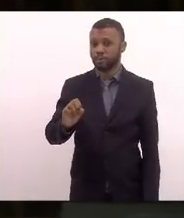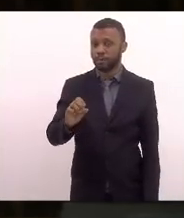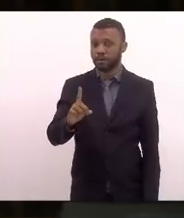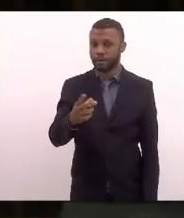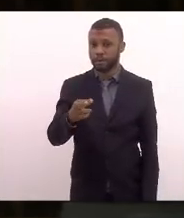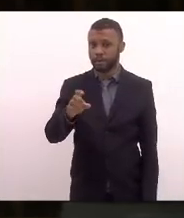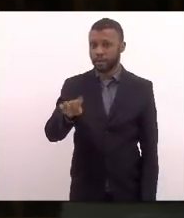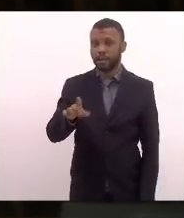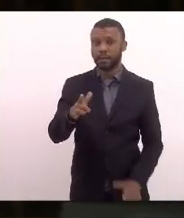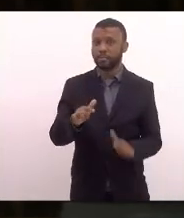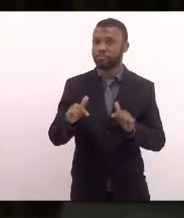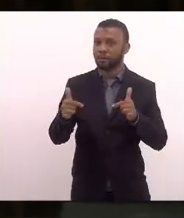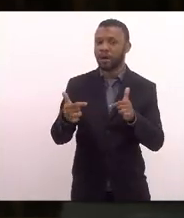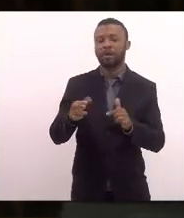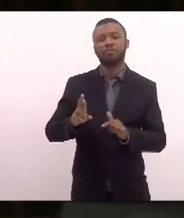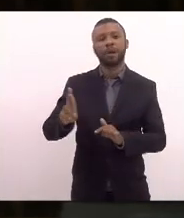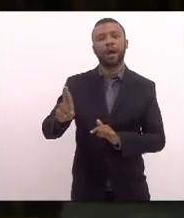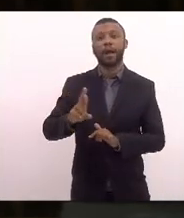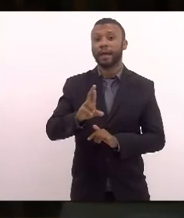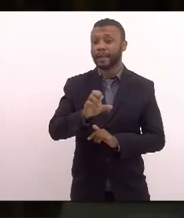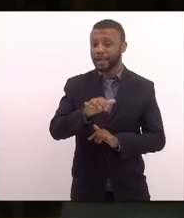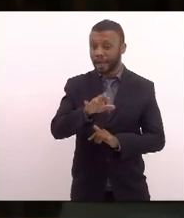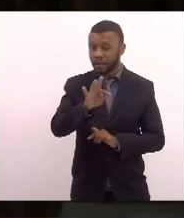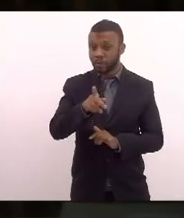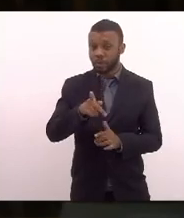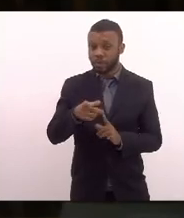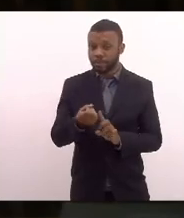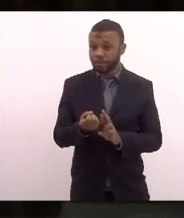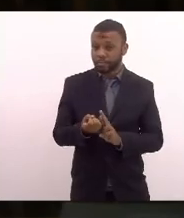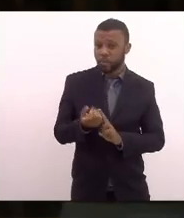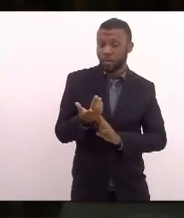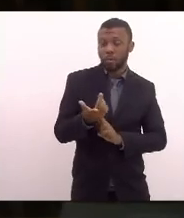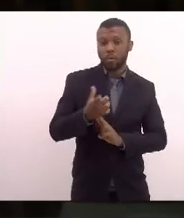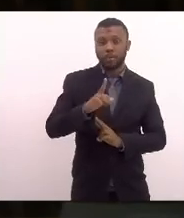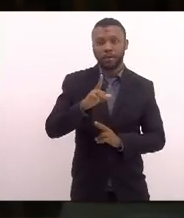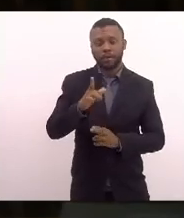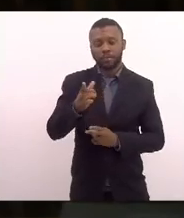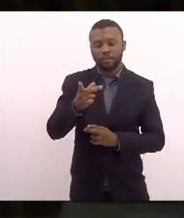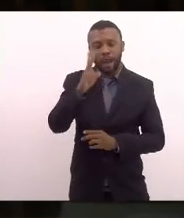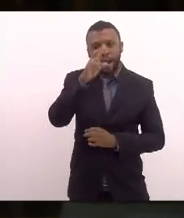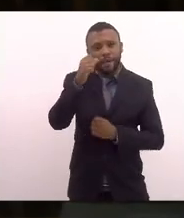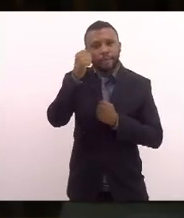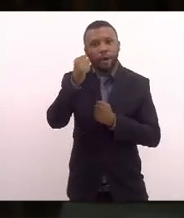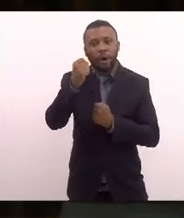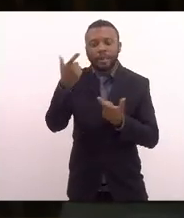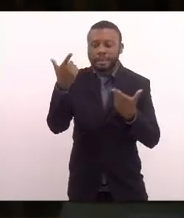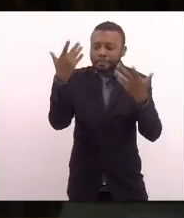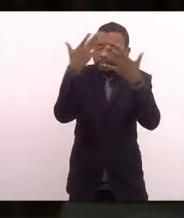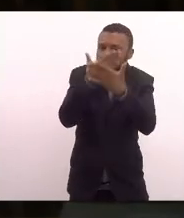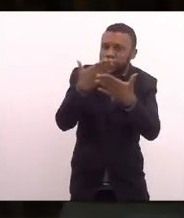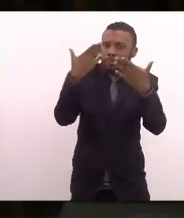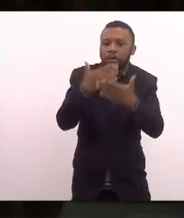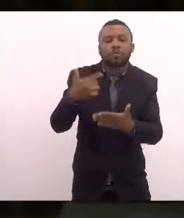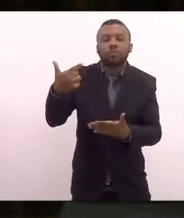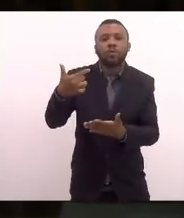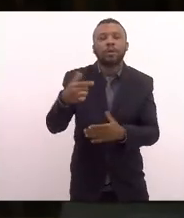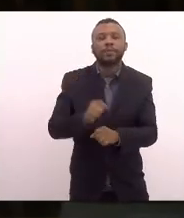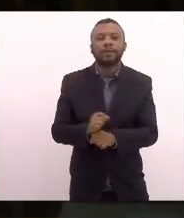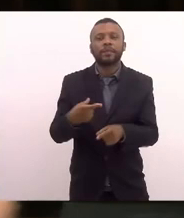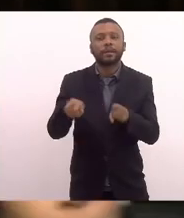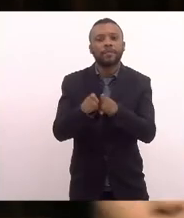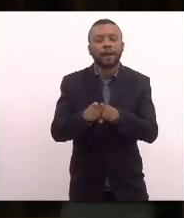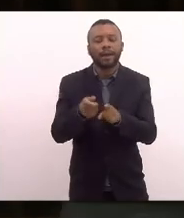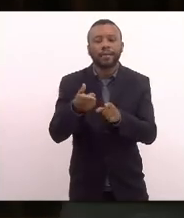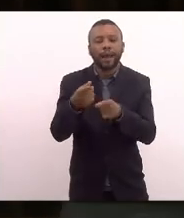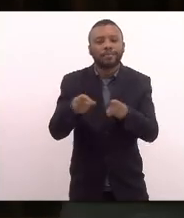por Renato Matos, relator do poema Há Uma Força Invisível 2 e da paródia Asa Branca,